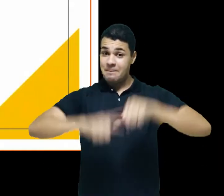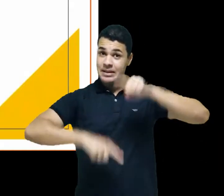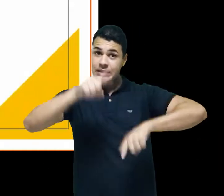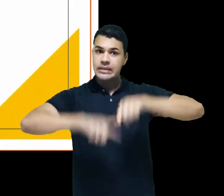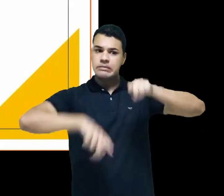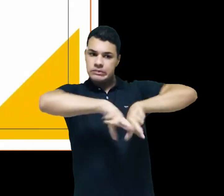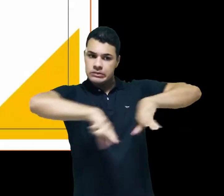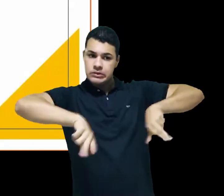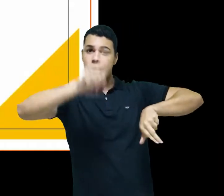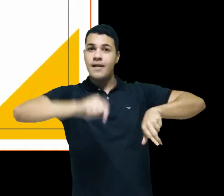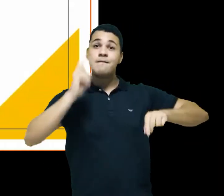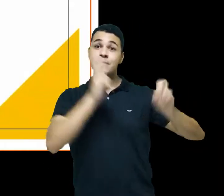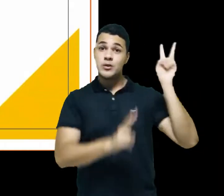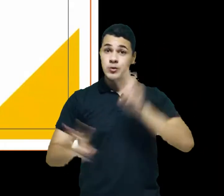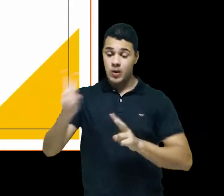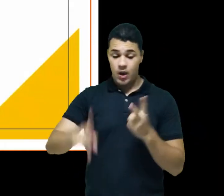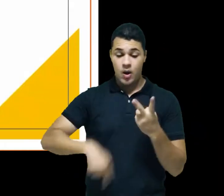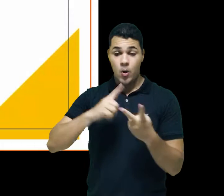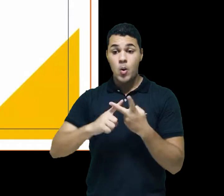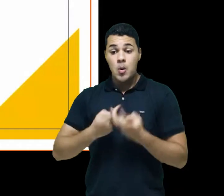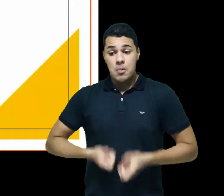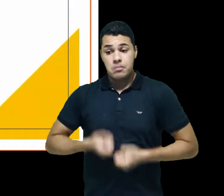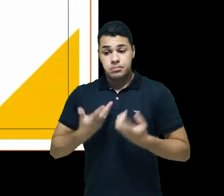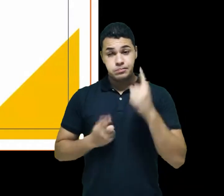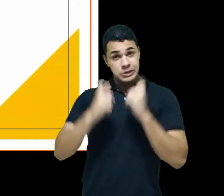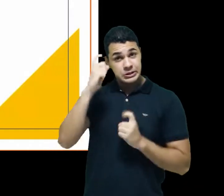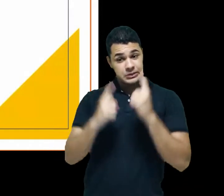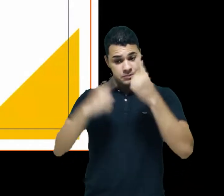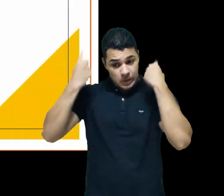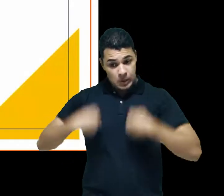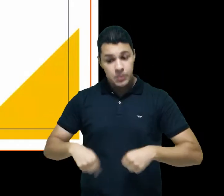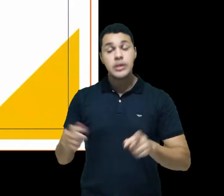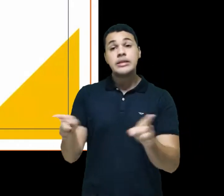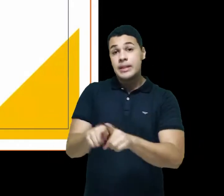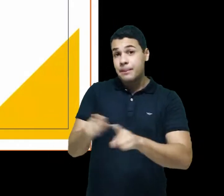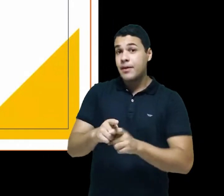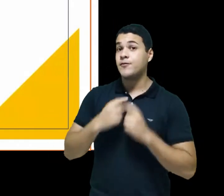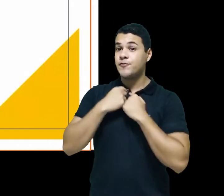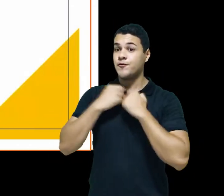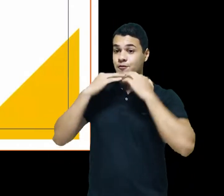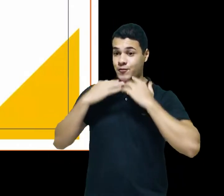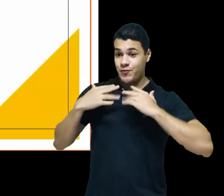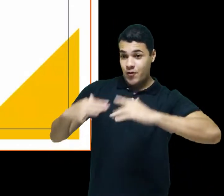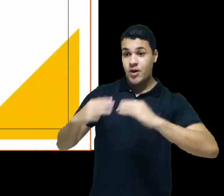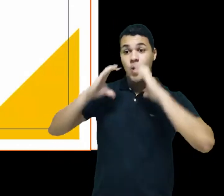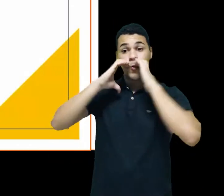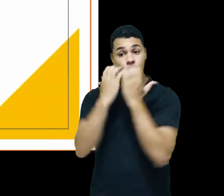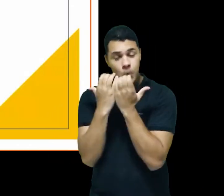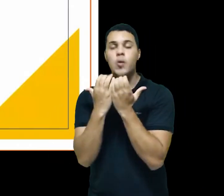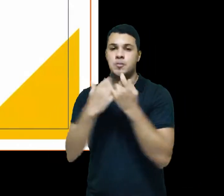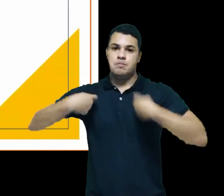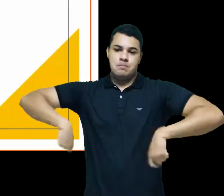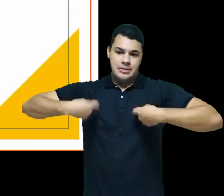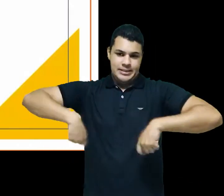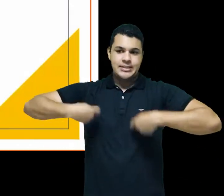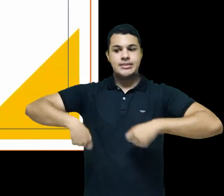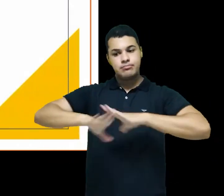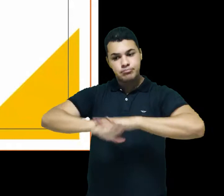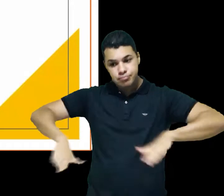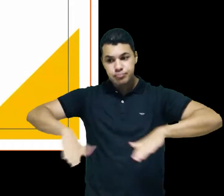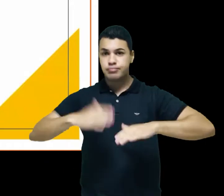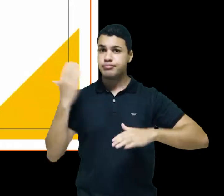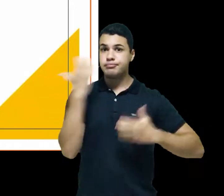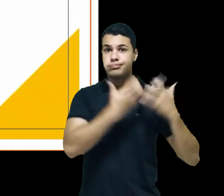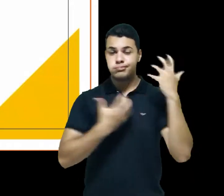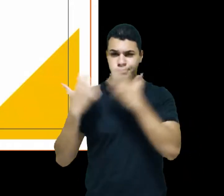recursos estéticos, expressivos e vocais que o coro deve fazer em cada peça. Será